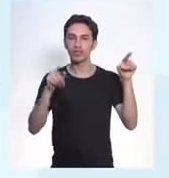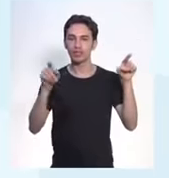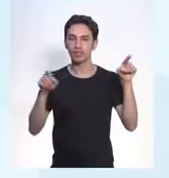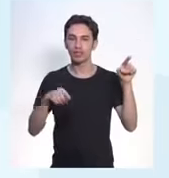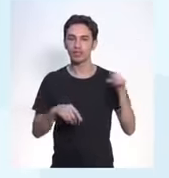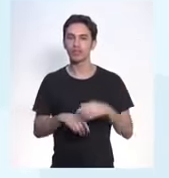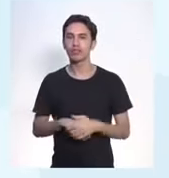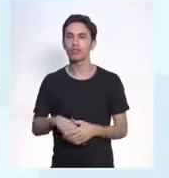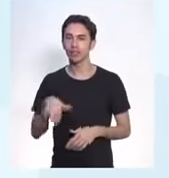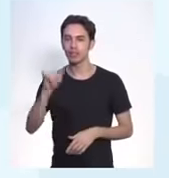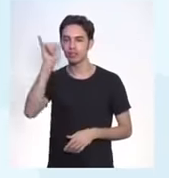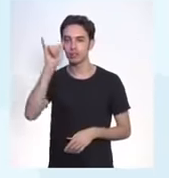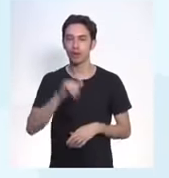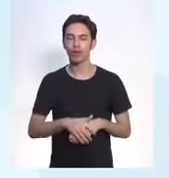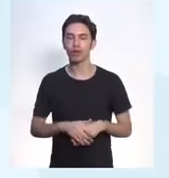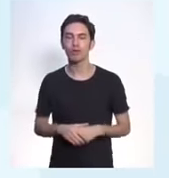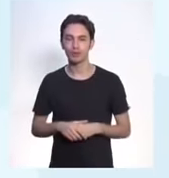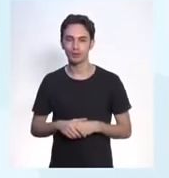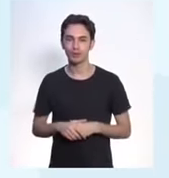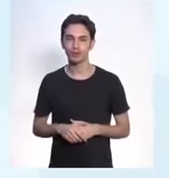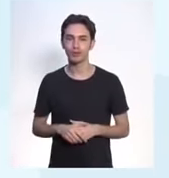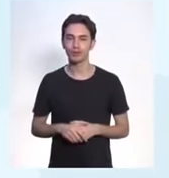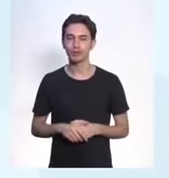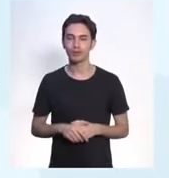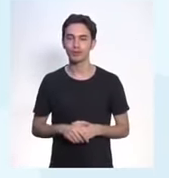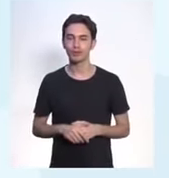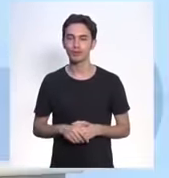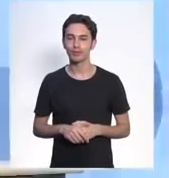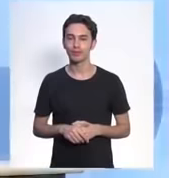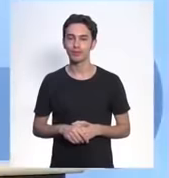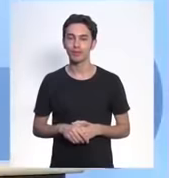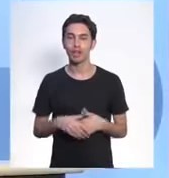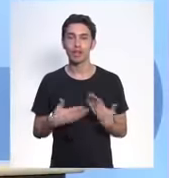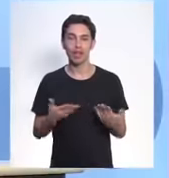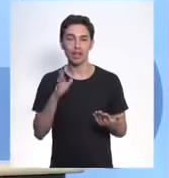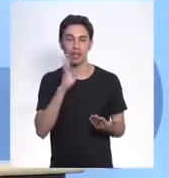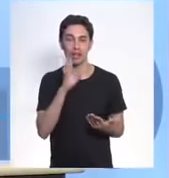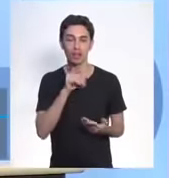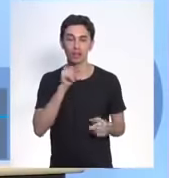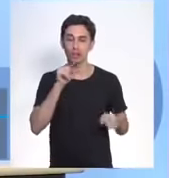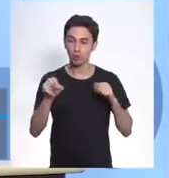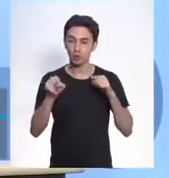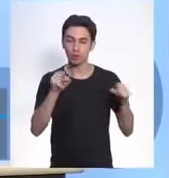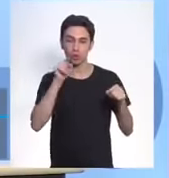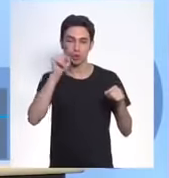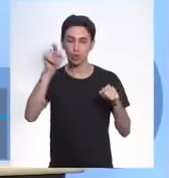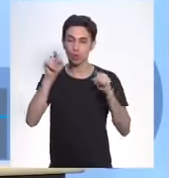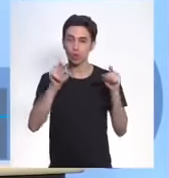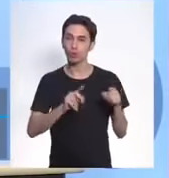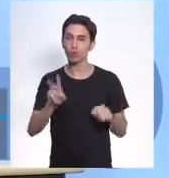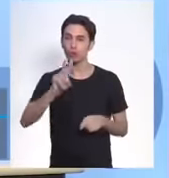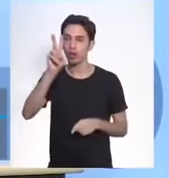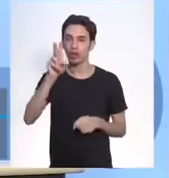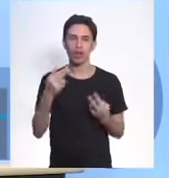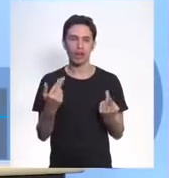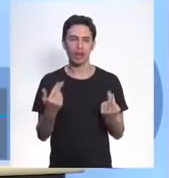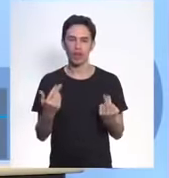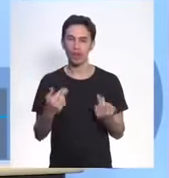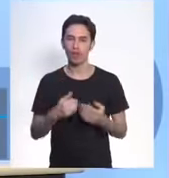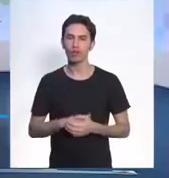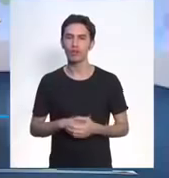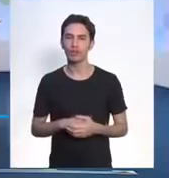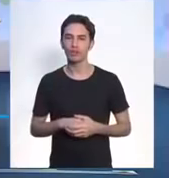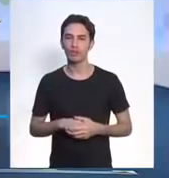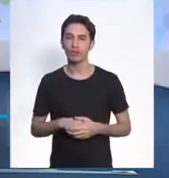dx3d Y muito bom e a interessante que para todos os pontos os valores para x e y foram adicionados os mesmos É